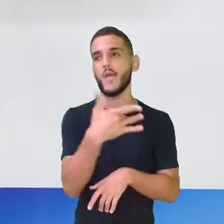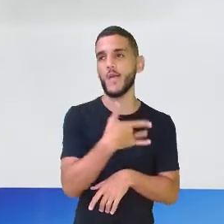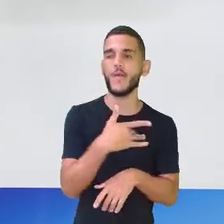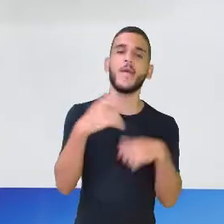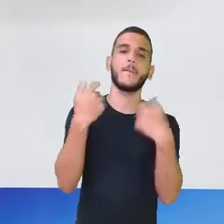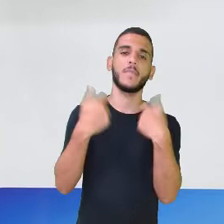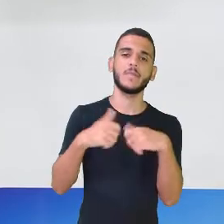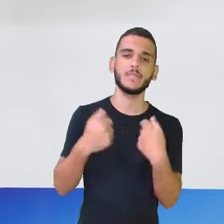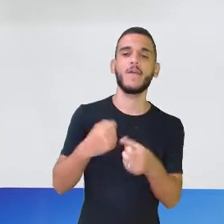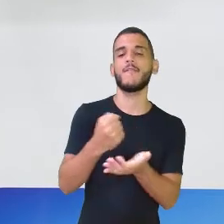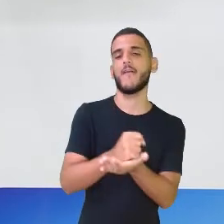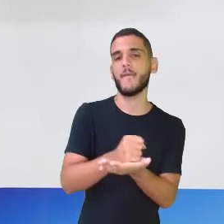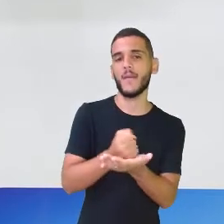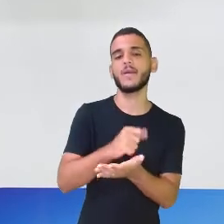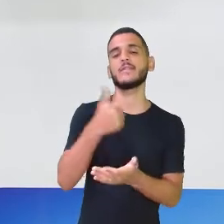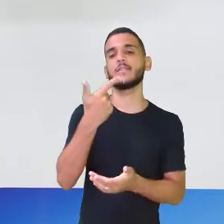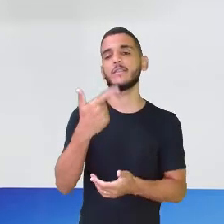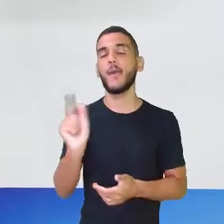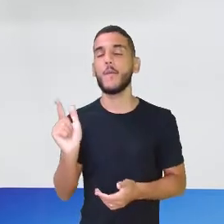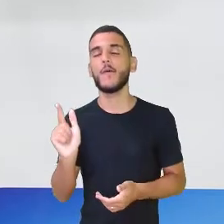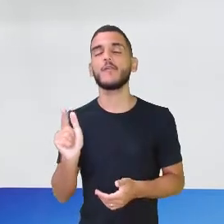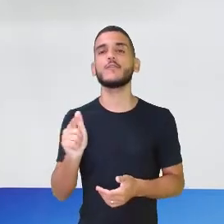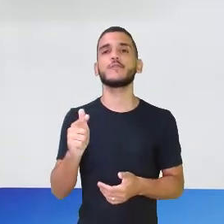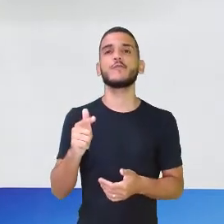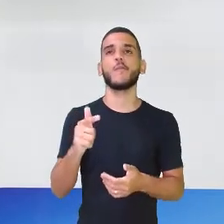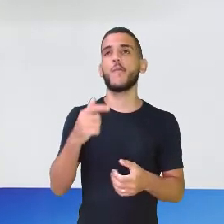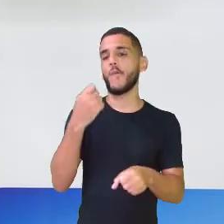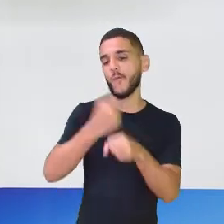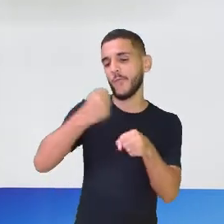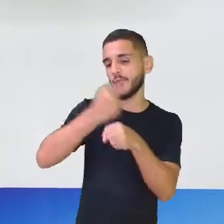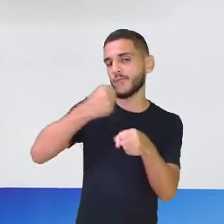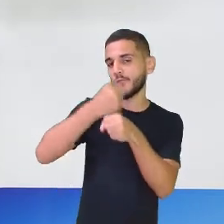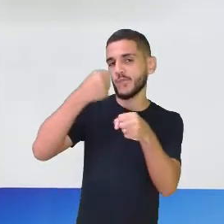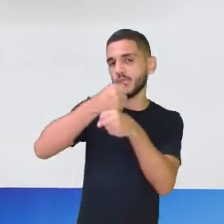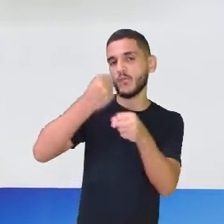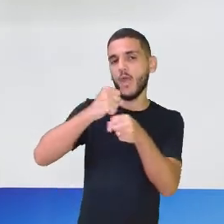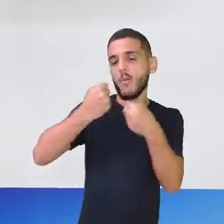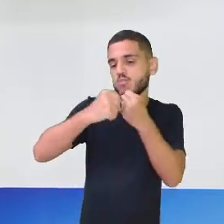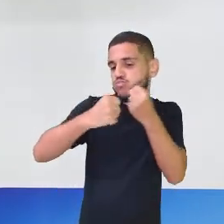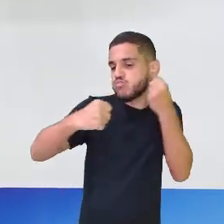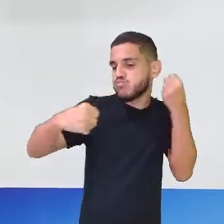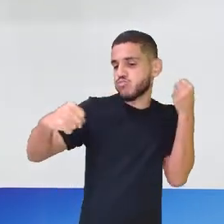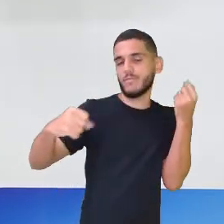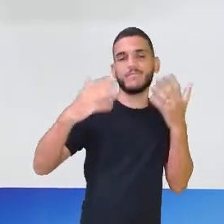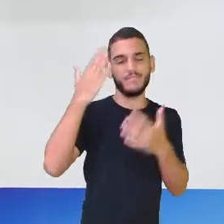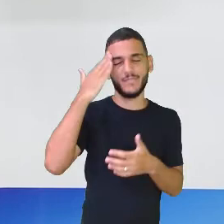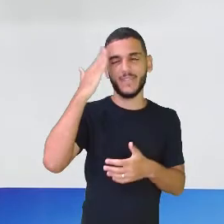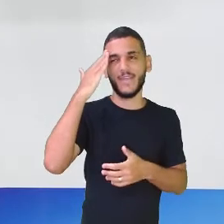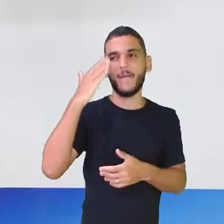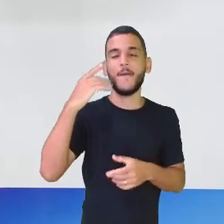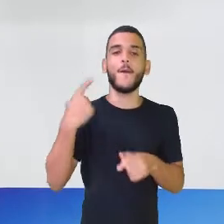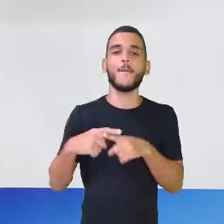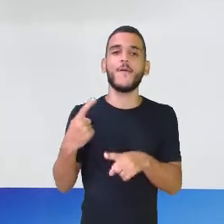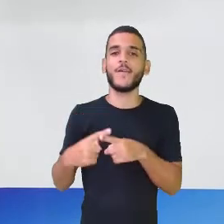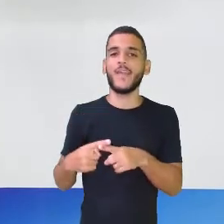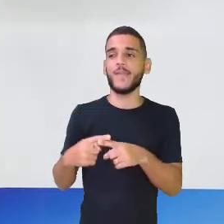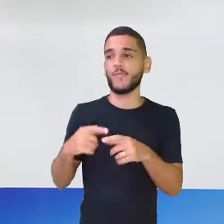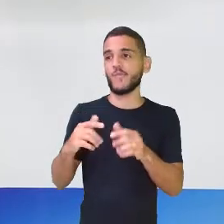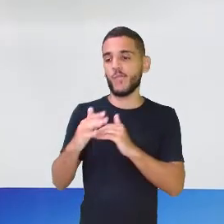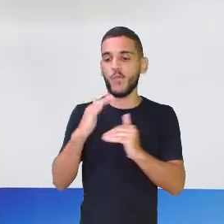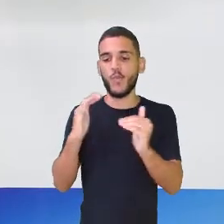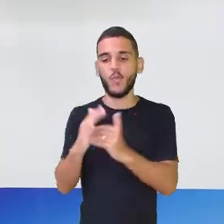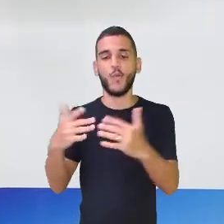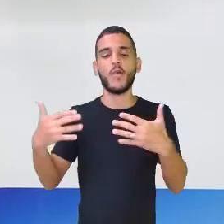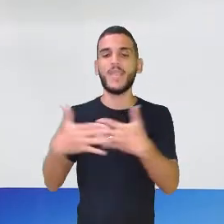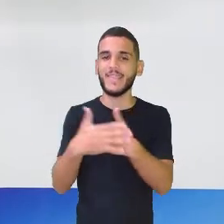de uma farmácia, aí depois precisava de uma galeria, aí foi aumentando, e os prédios foram só crescendo, porque essa é a tendência das cidades, de